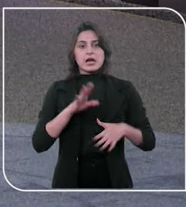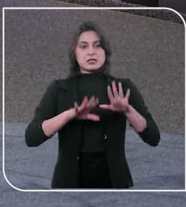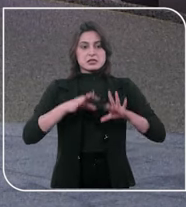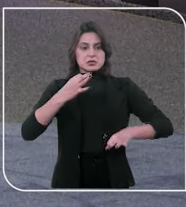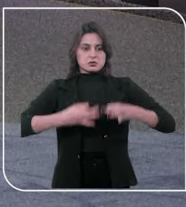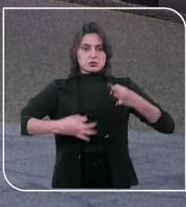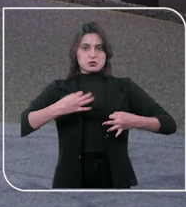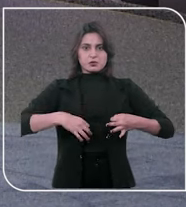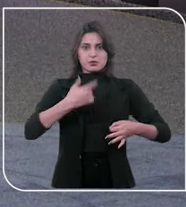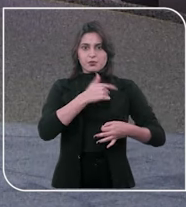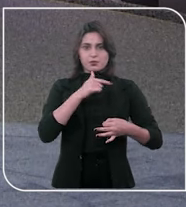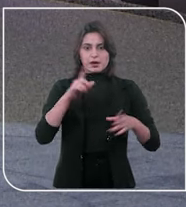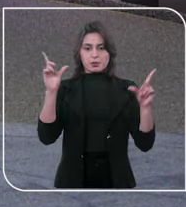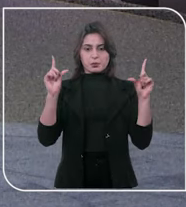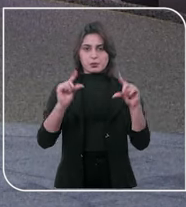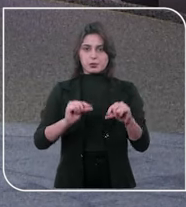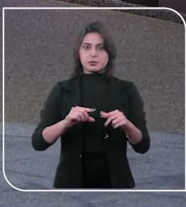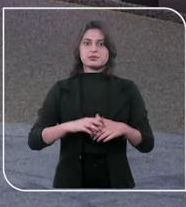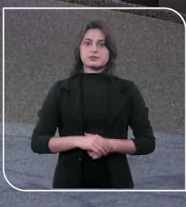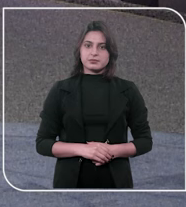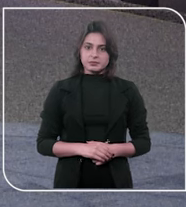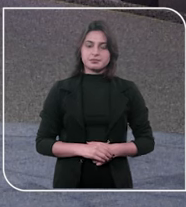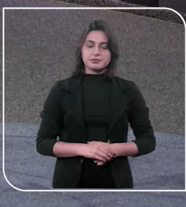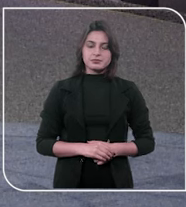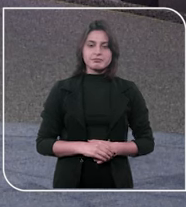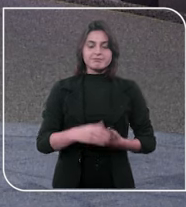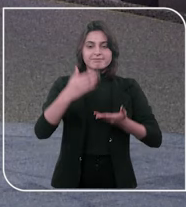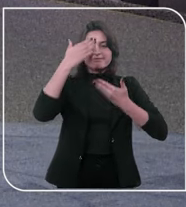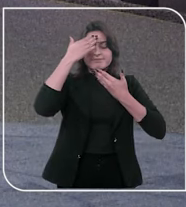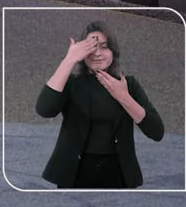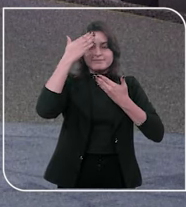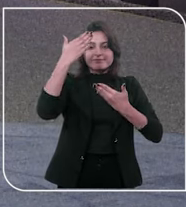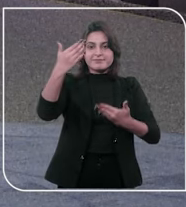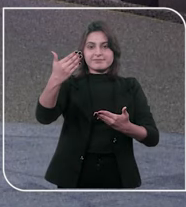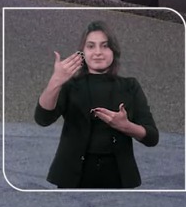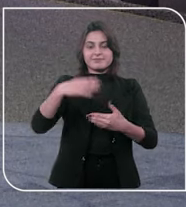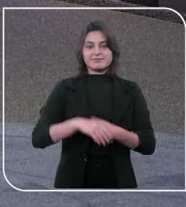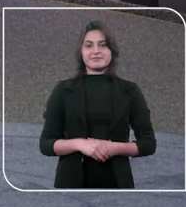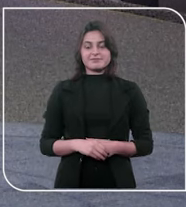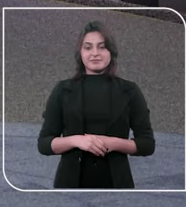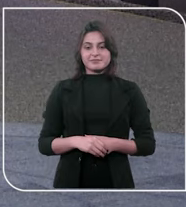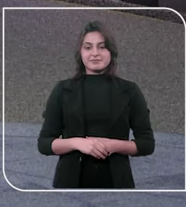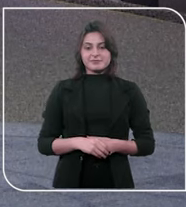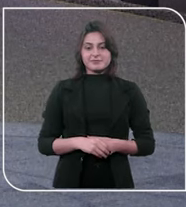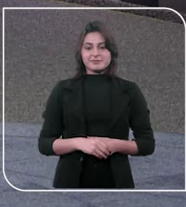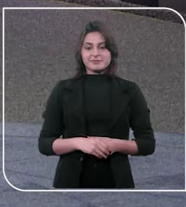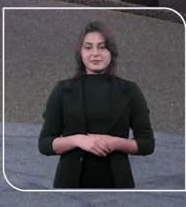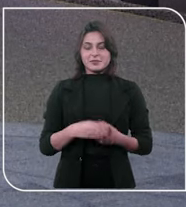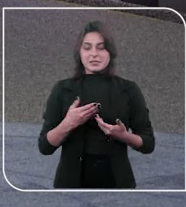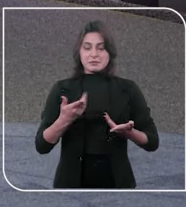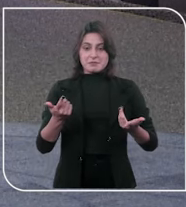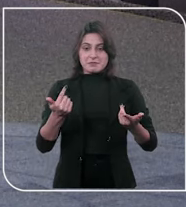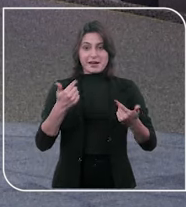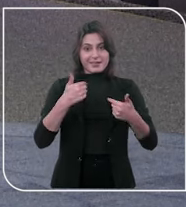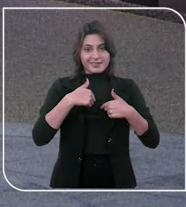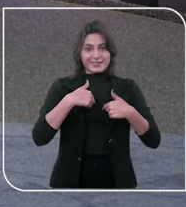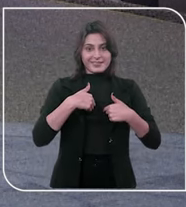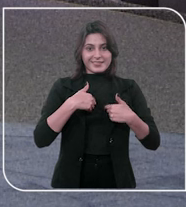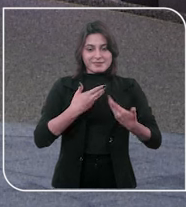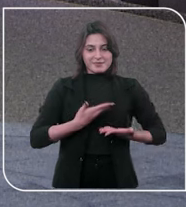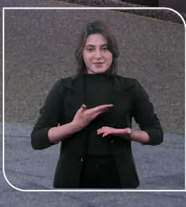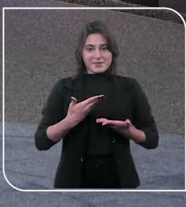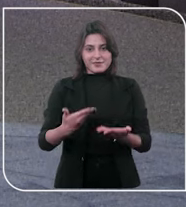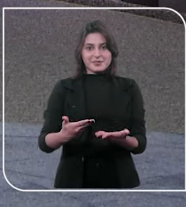dentro do nosso sistema. Muito obrigado, Fátima, então, pelo convite. Estou sempre à disposição. Com certeza é